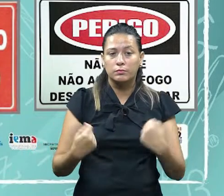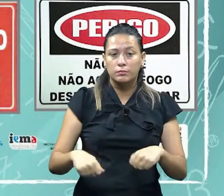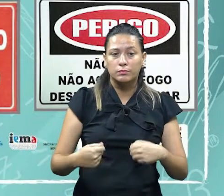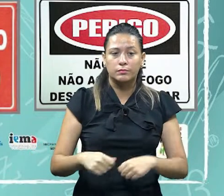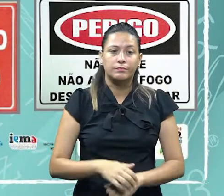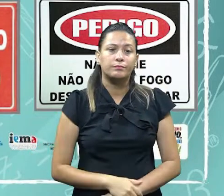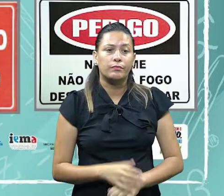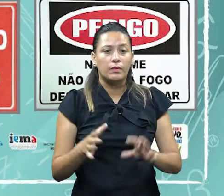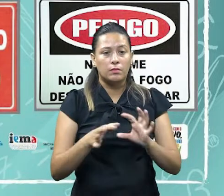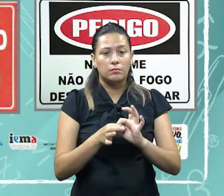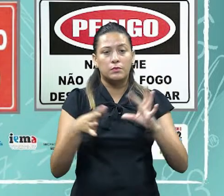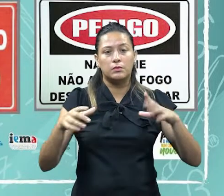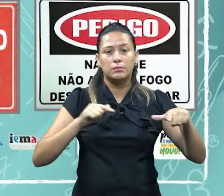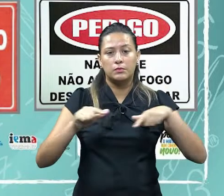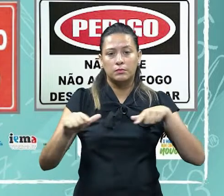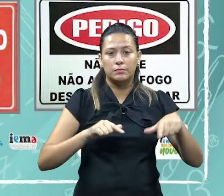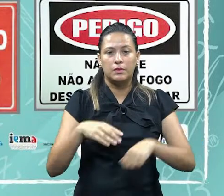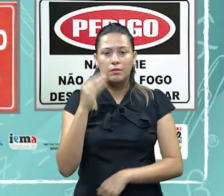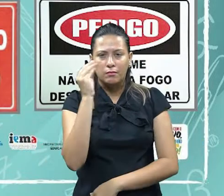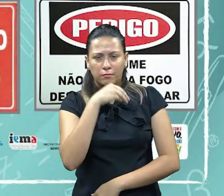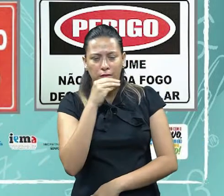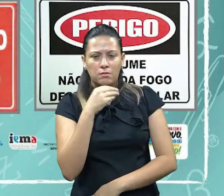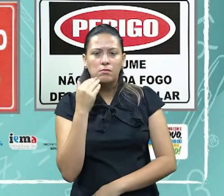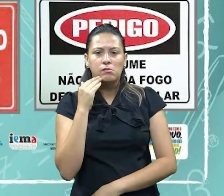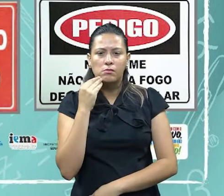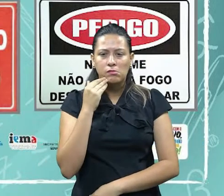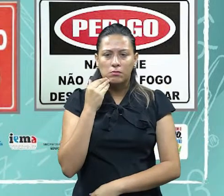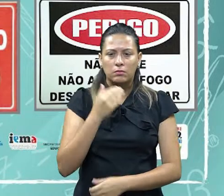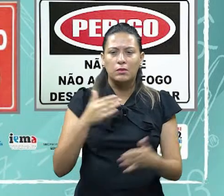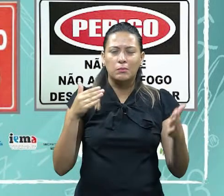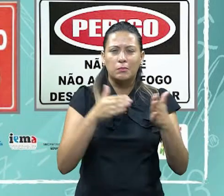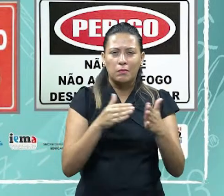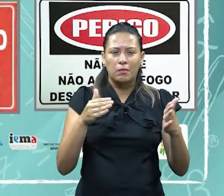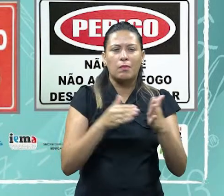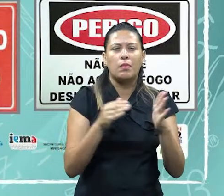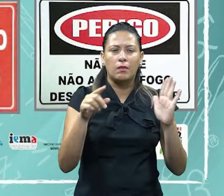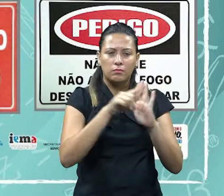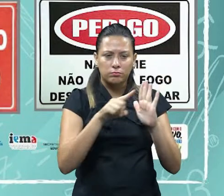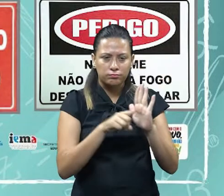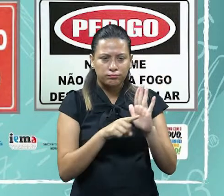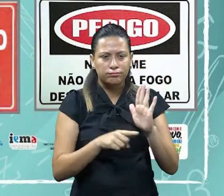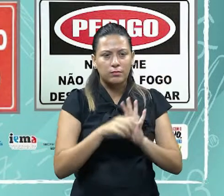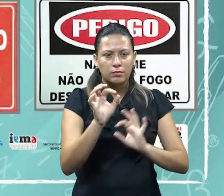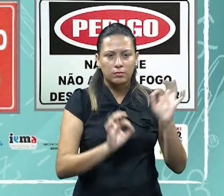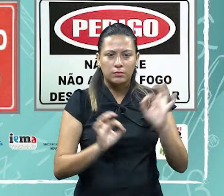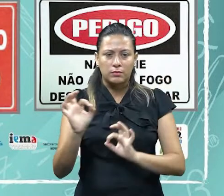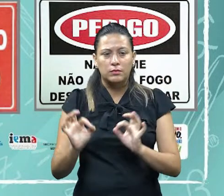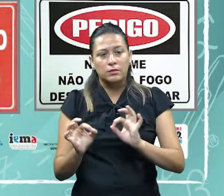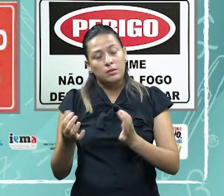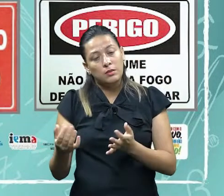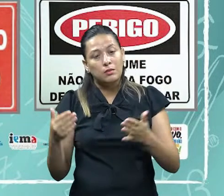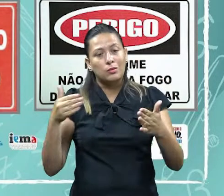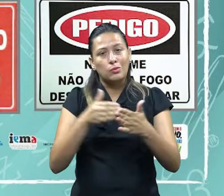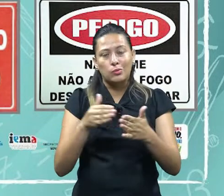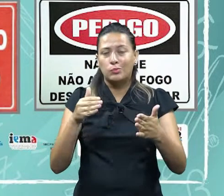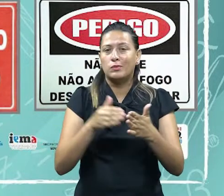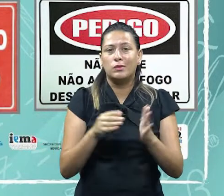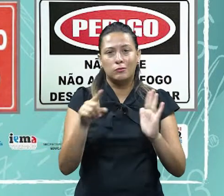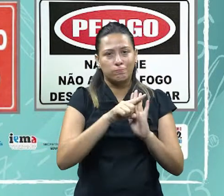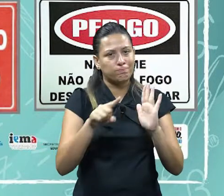Liberação para serviço, falha, defeito, interrupção programada, interrupção não